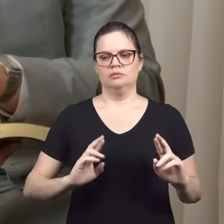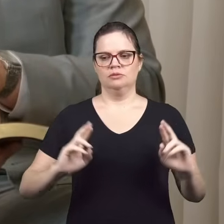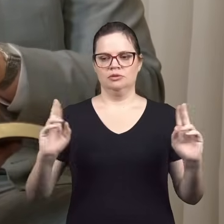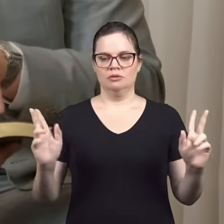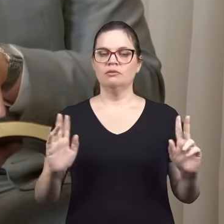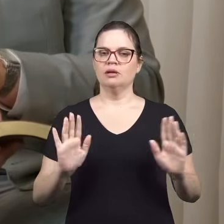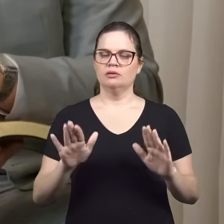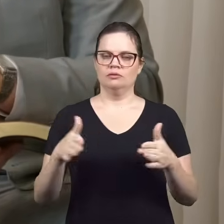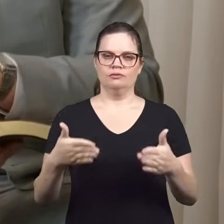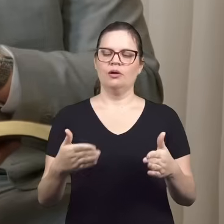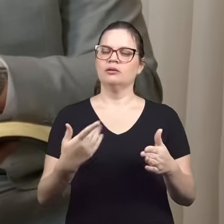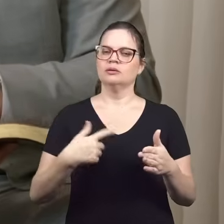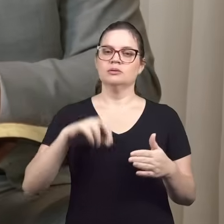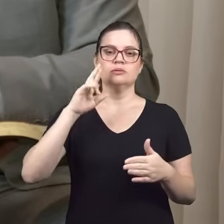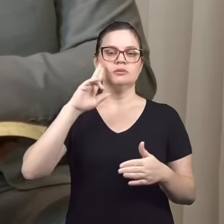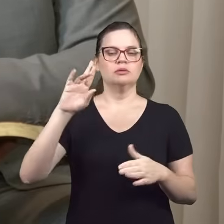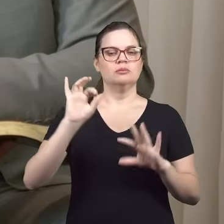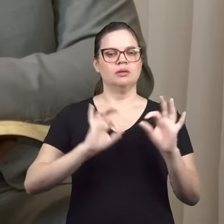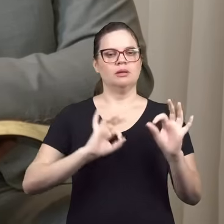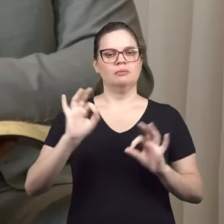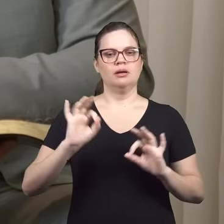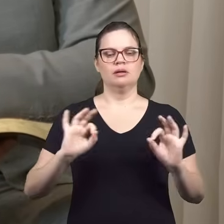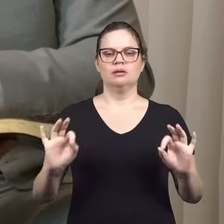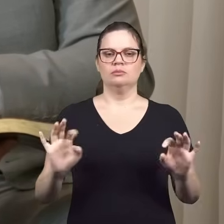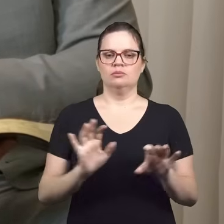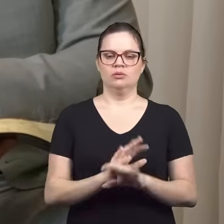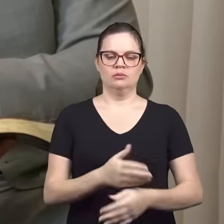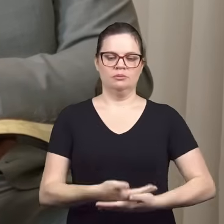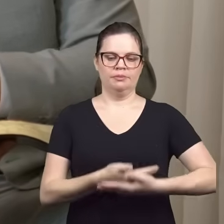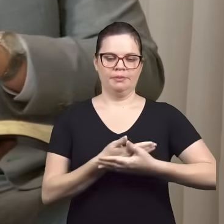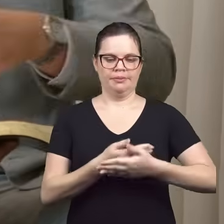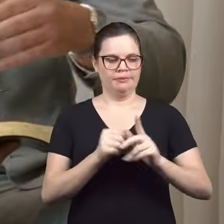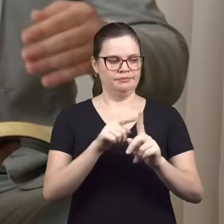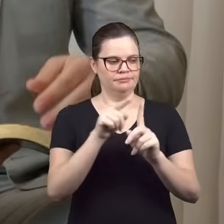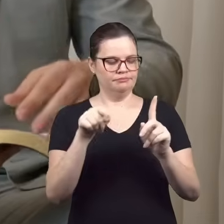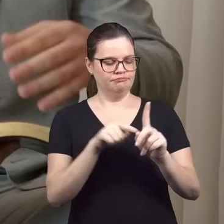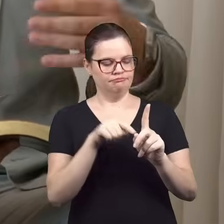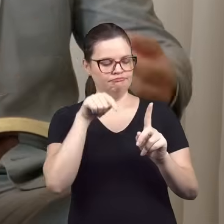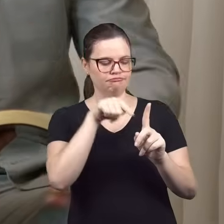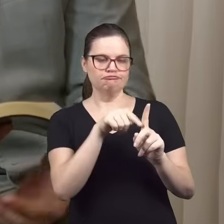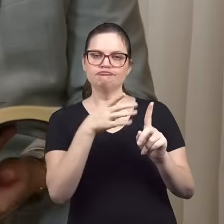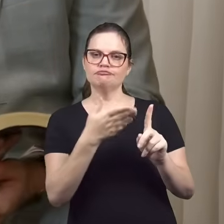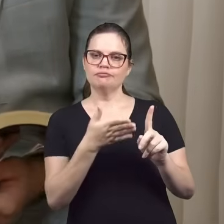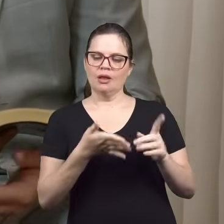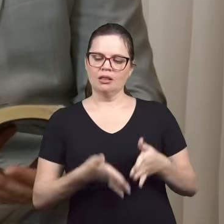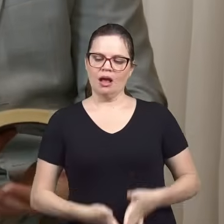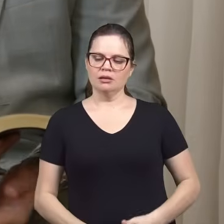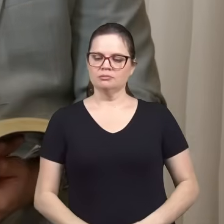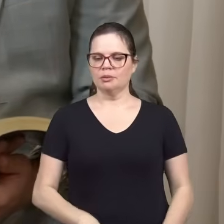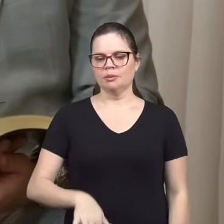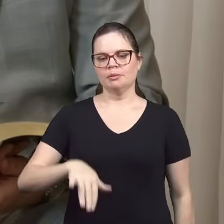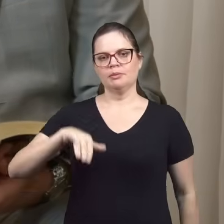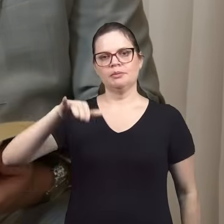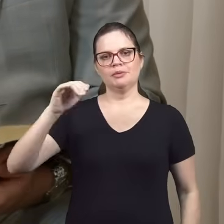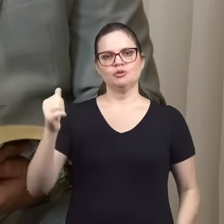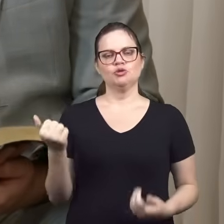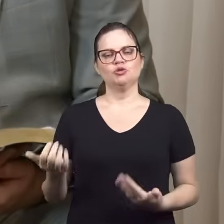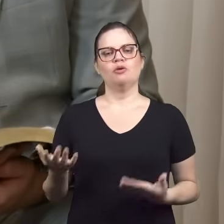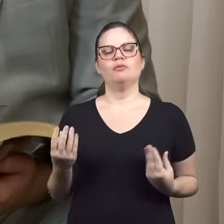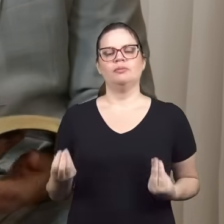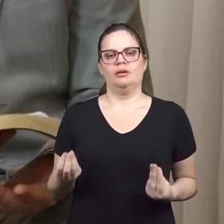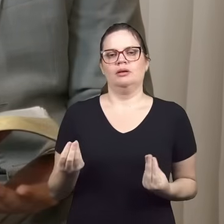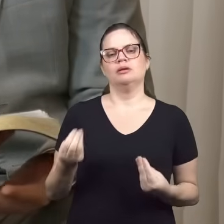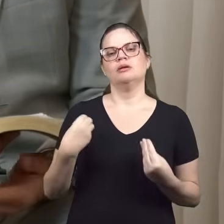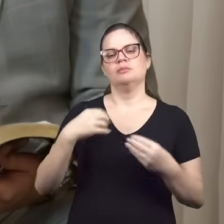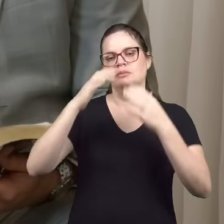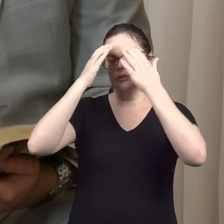Senhor revelando, preparando desde o bebê, né? Desde a barriga da mãe, Sim. até o adolescente, até o jovem, para a obediência, para servir o Senhor, né?